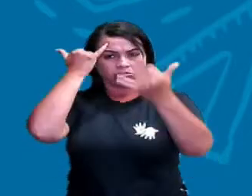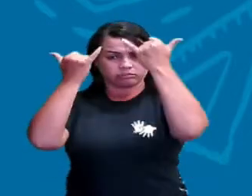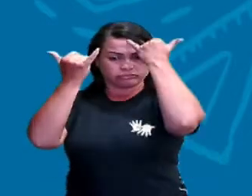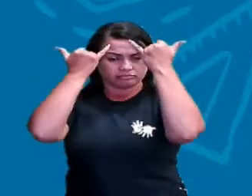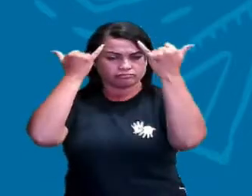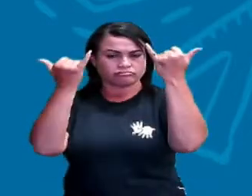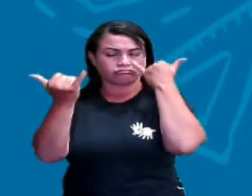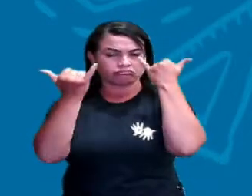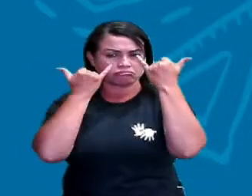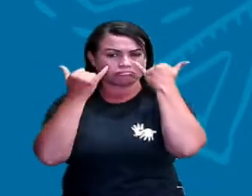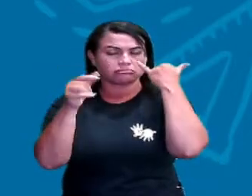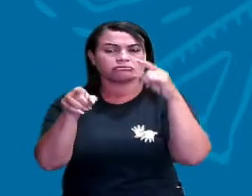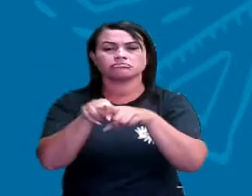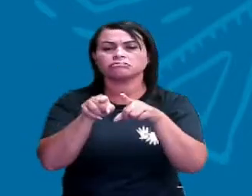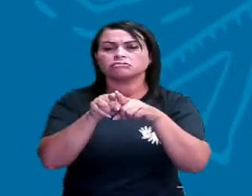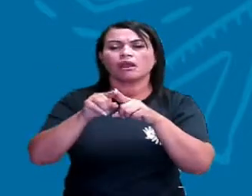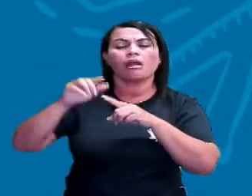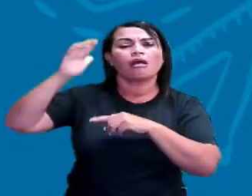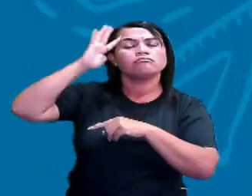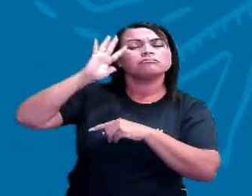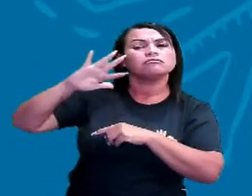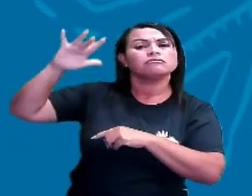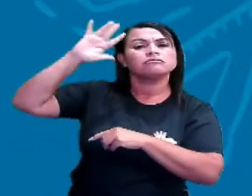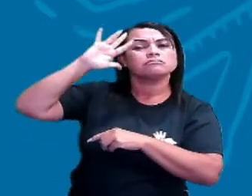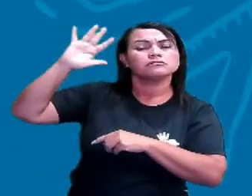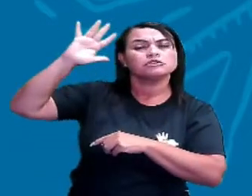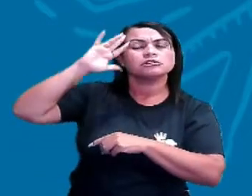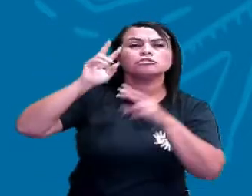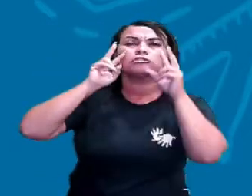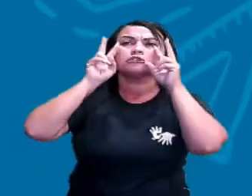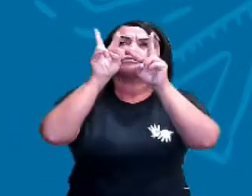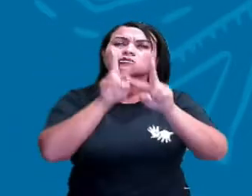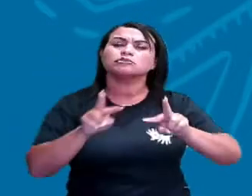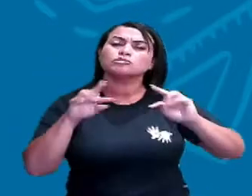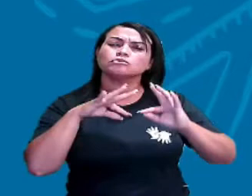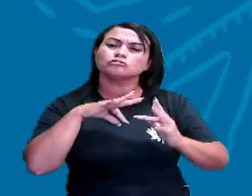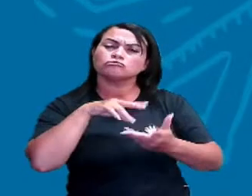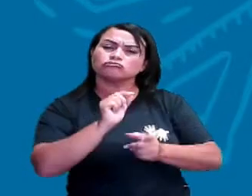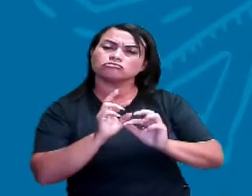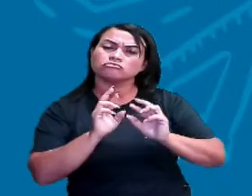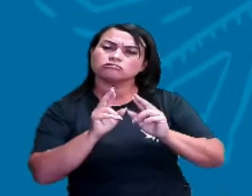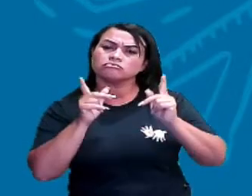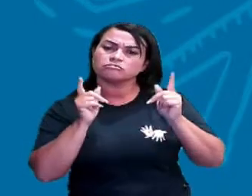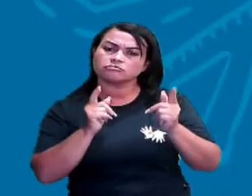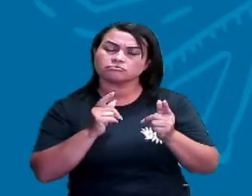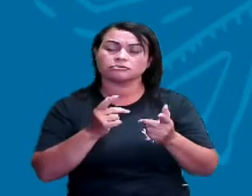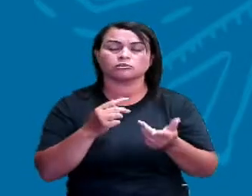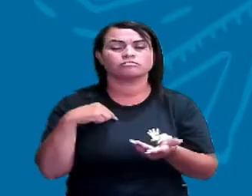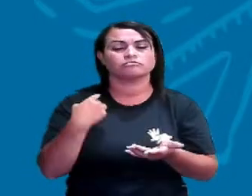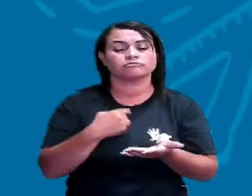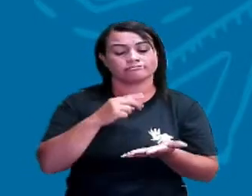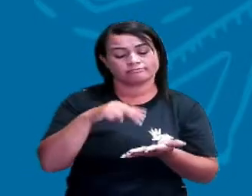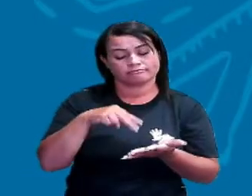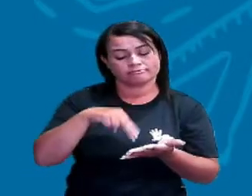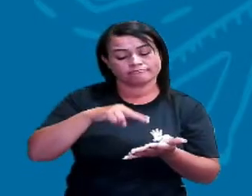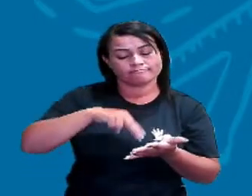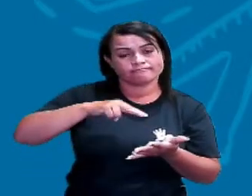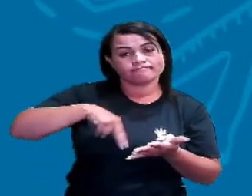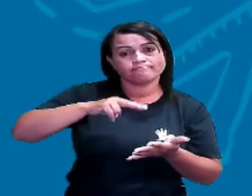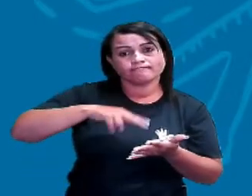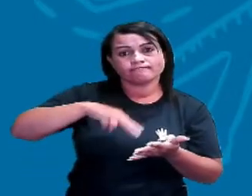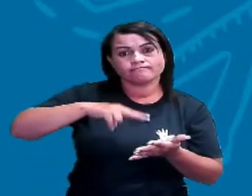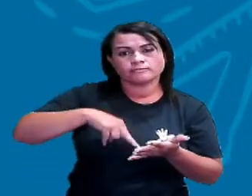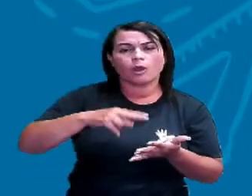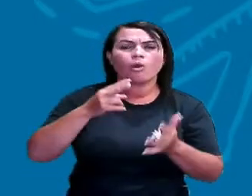trabalha a imaginação de modo que o leitor enxergue o mundo de uma forma diferente. Então, quando a gente lê bastante, a gente começa